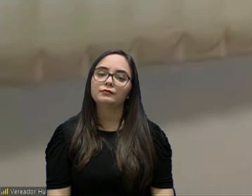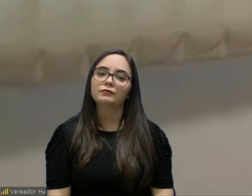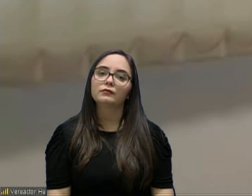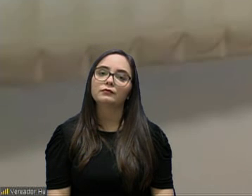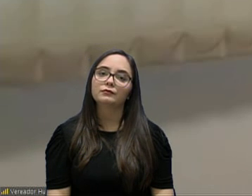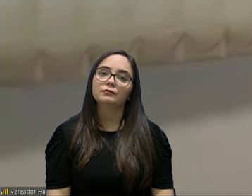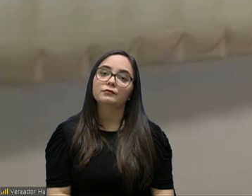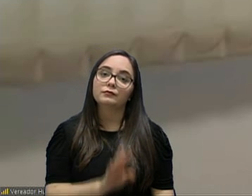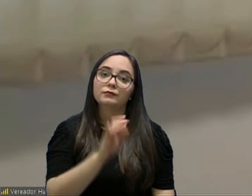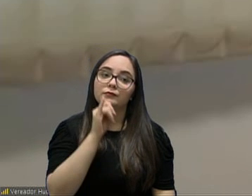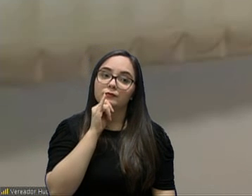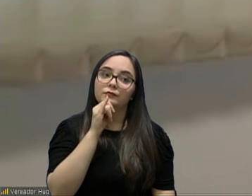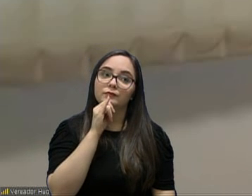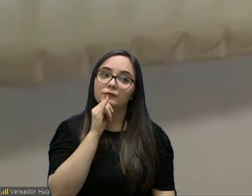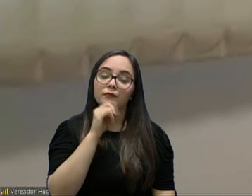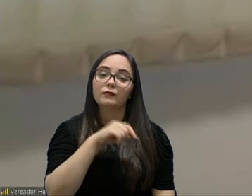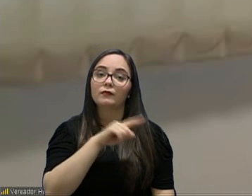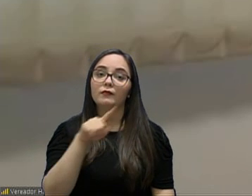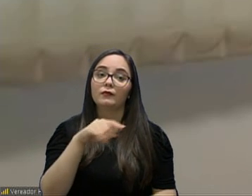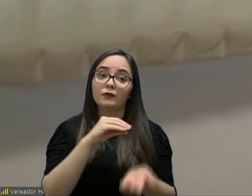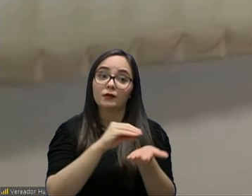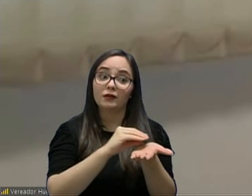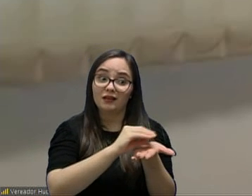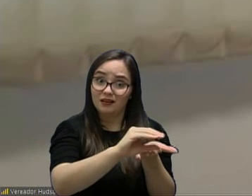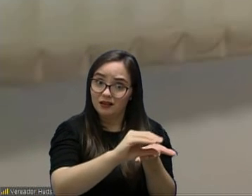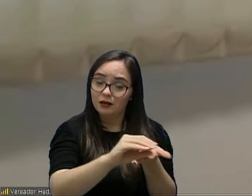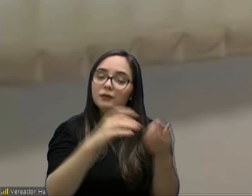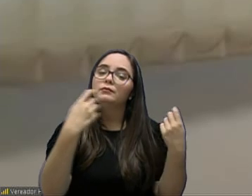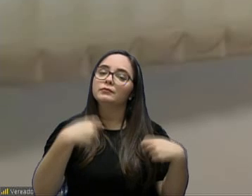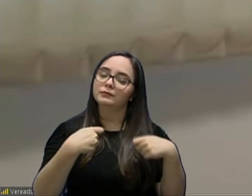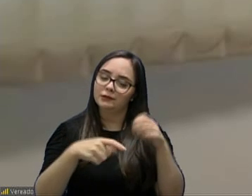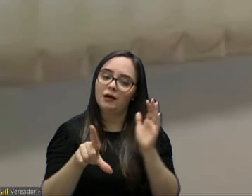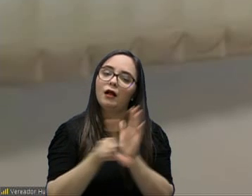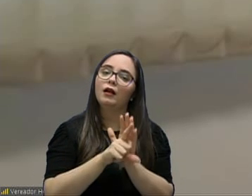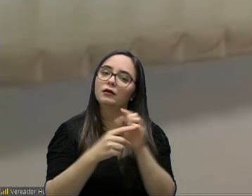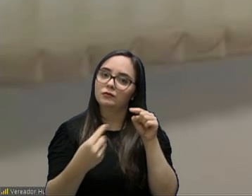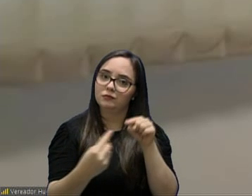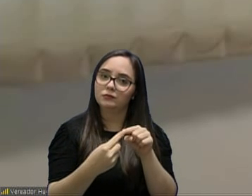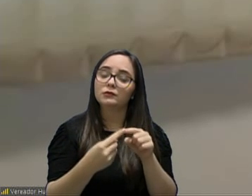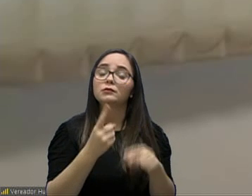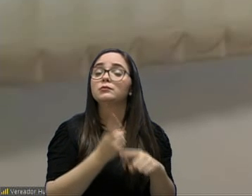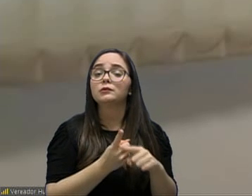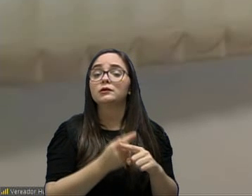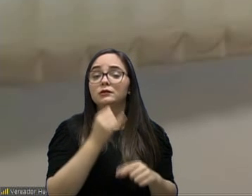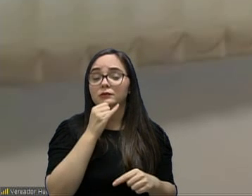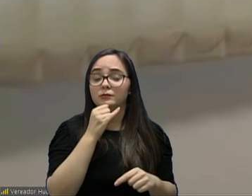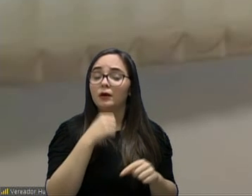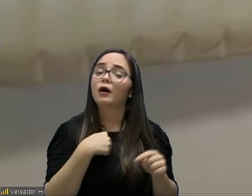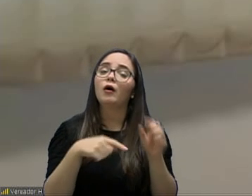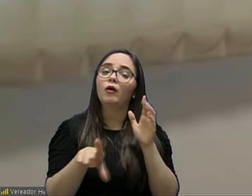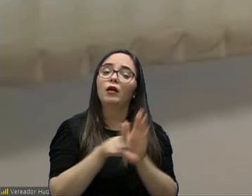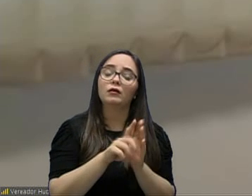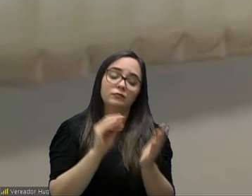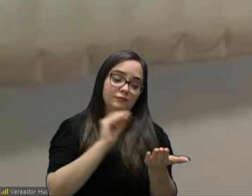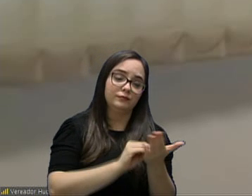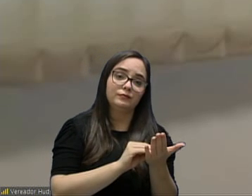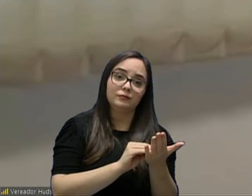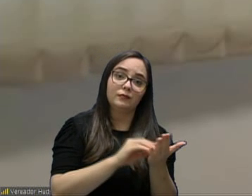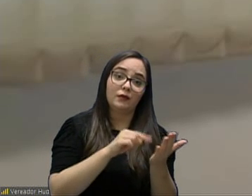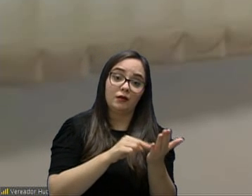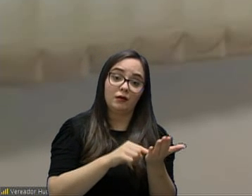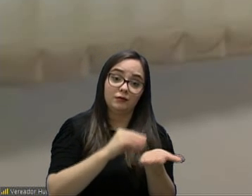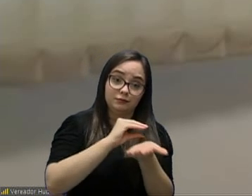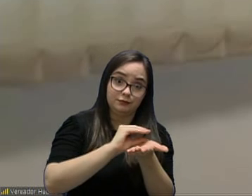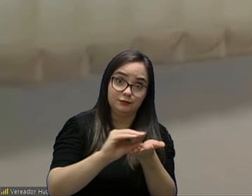de investimento, vai ter que existir lei específica. Por quê? É na lei que você vai colocar que aquele investimento que vai ser